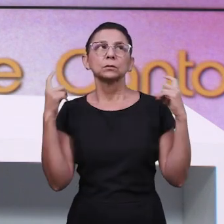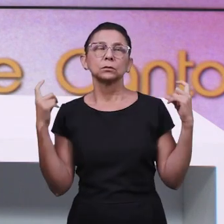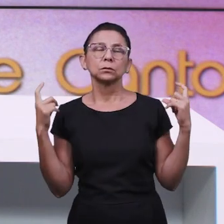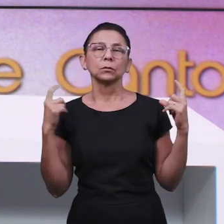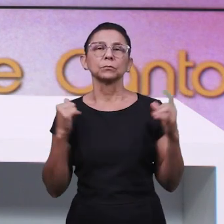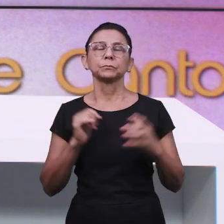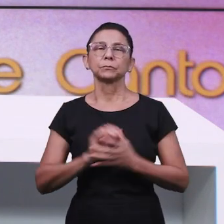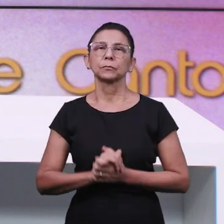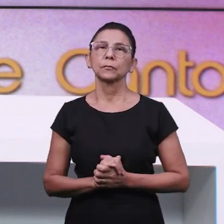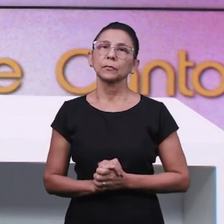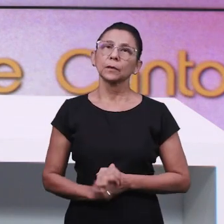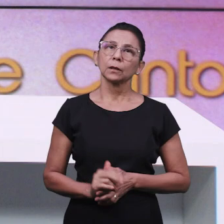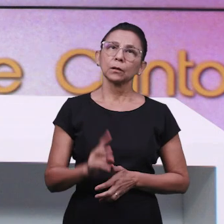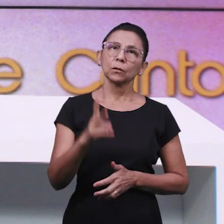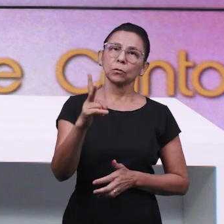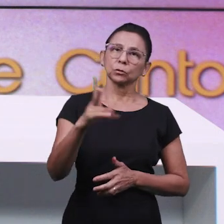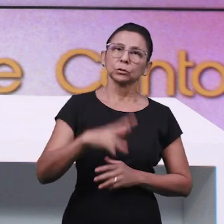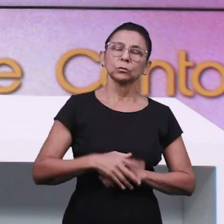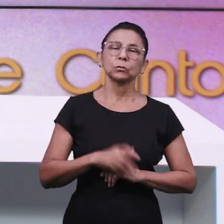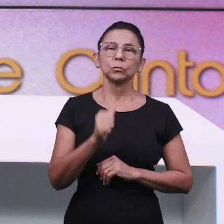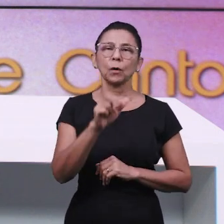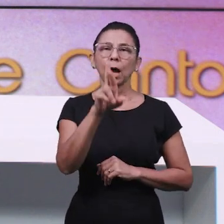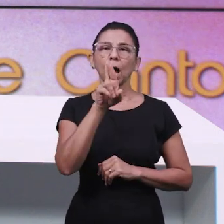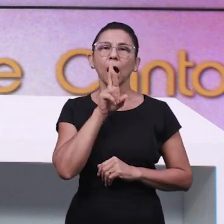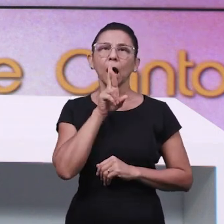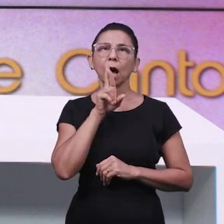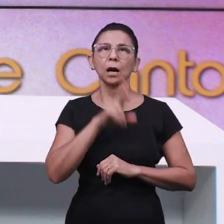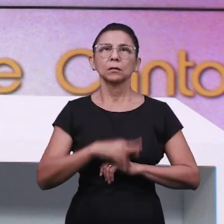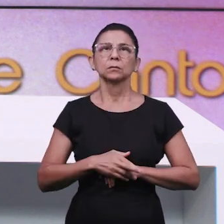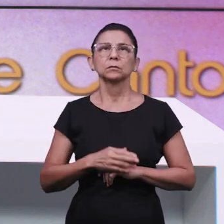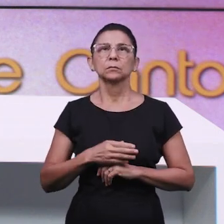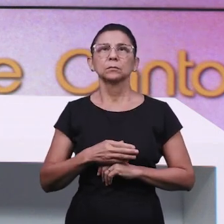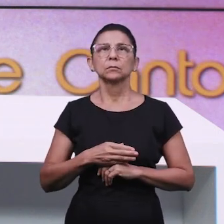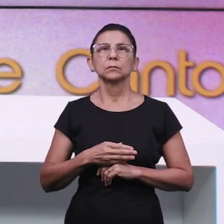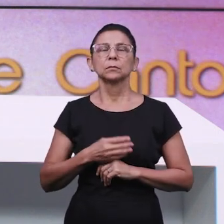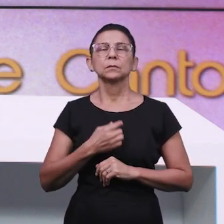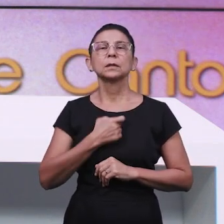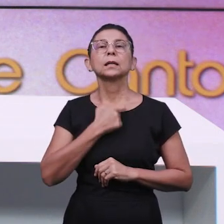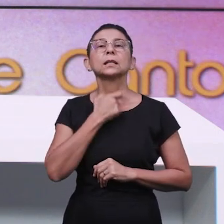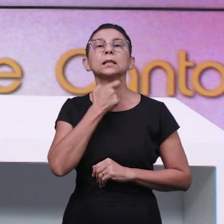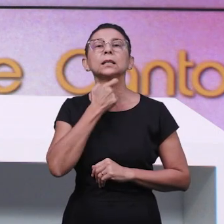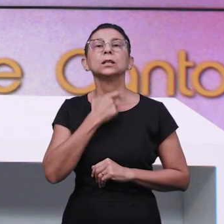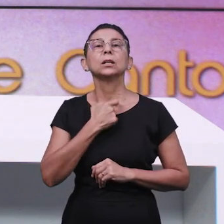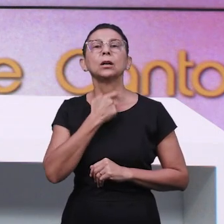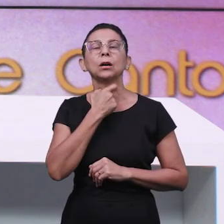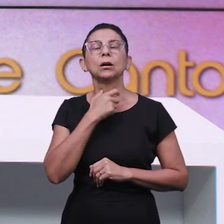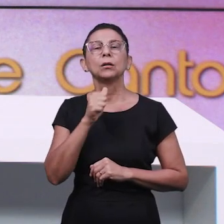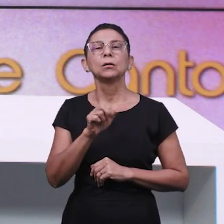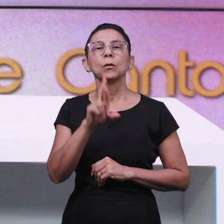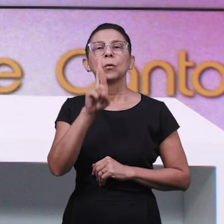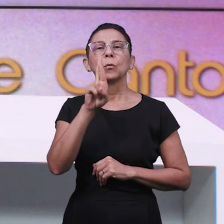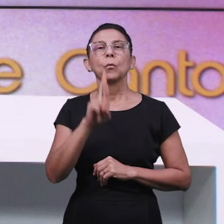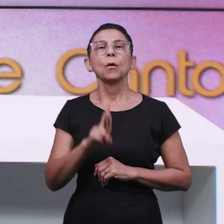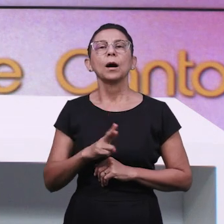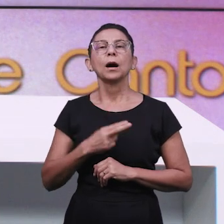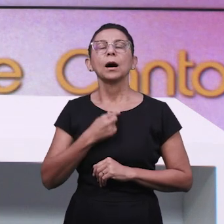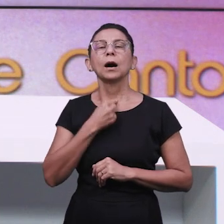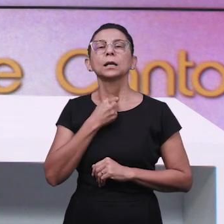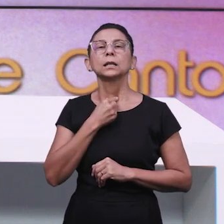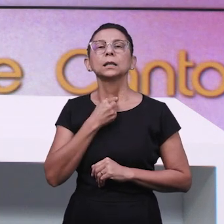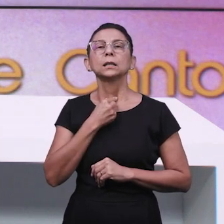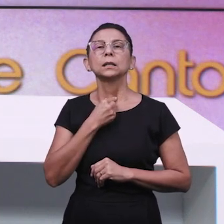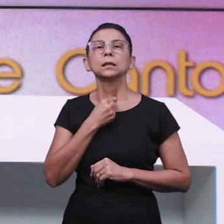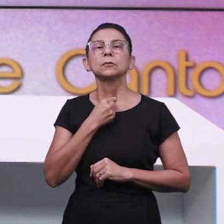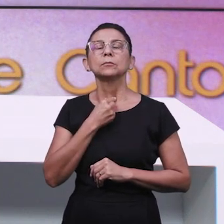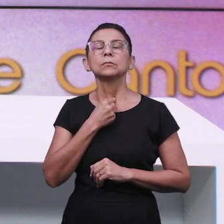do som e dos impulsos de ar. Esses impulsos de ar que estão acontecendo aqui na região da